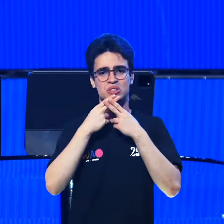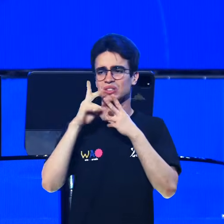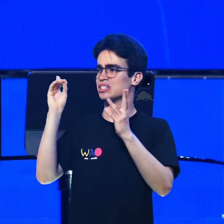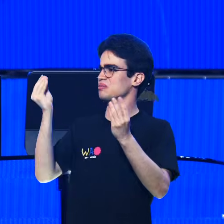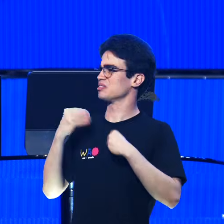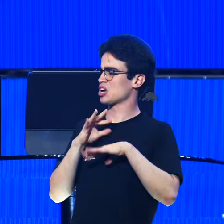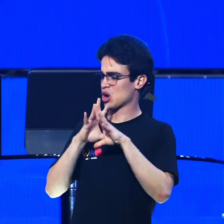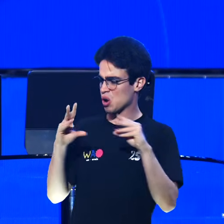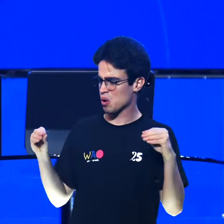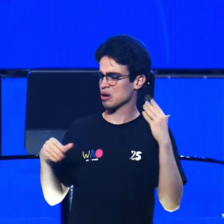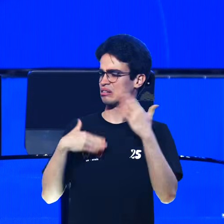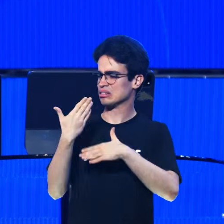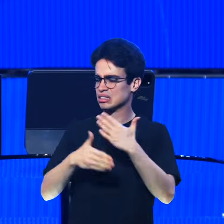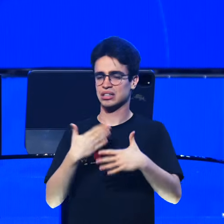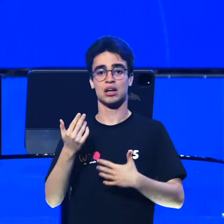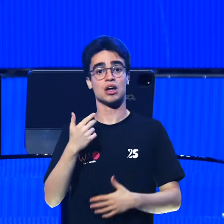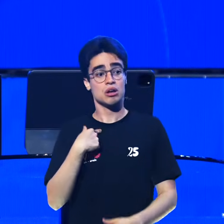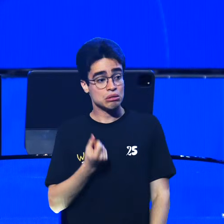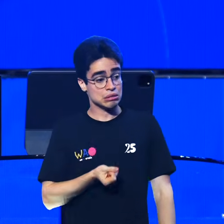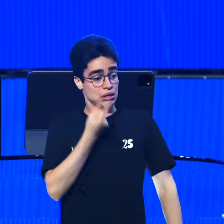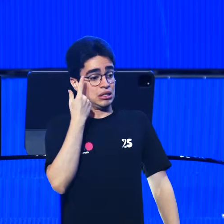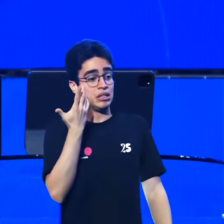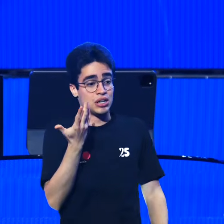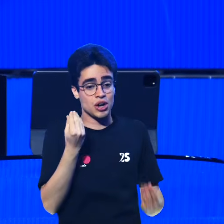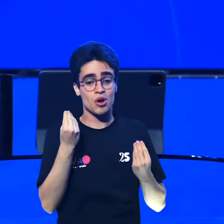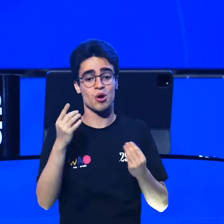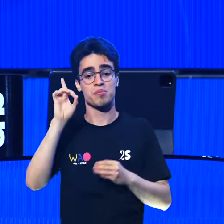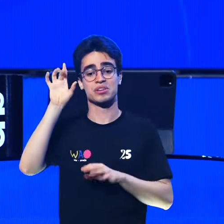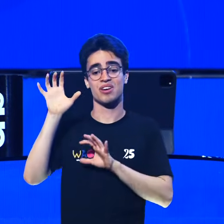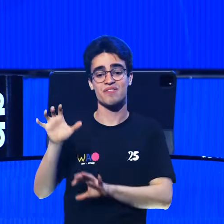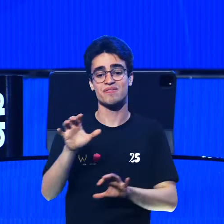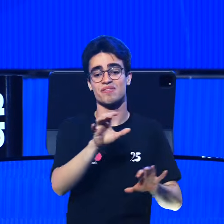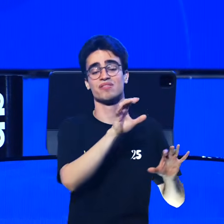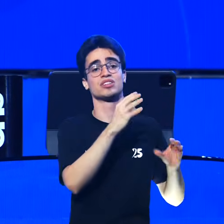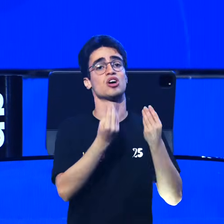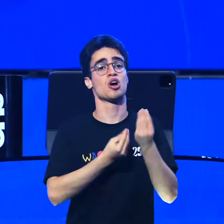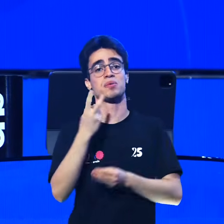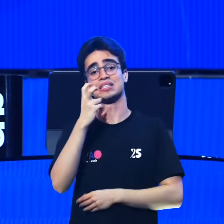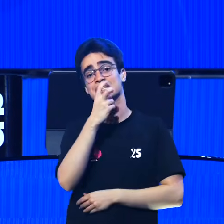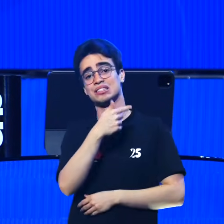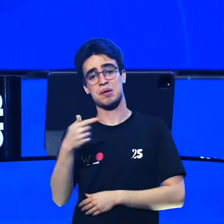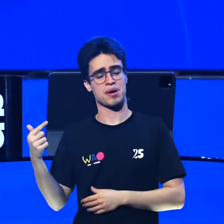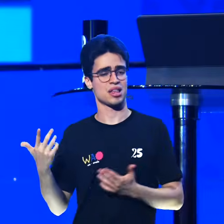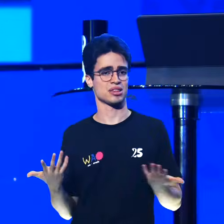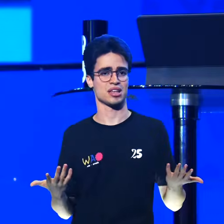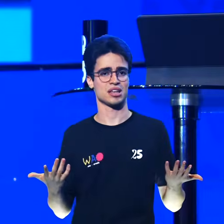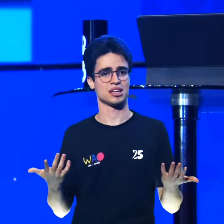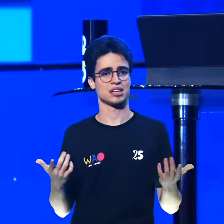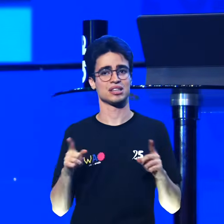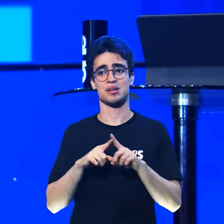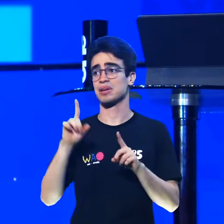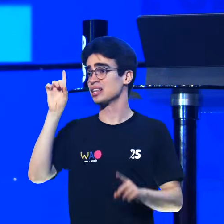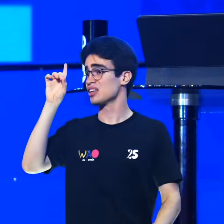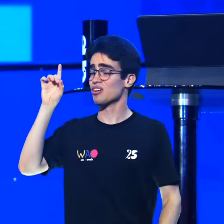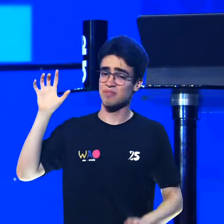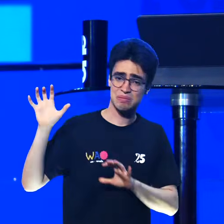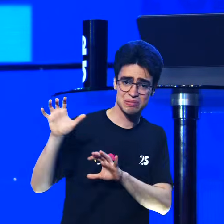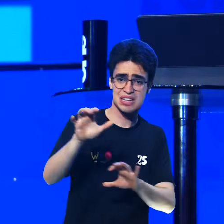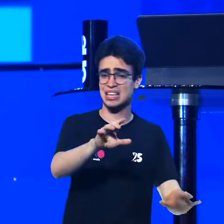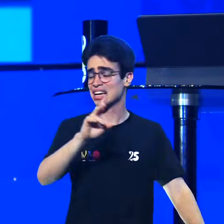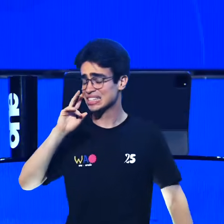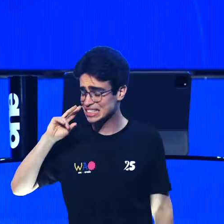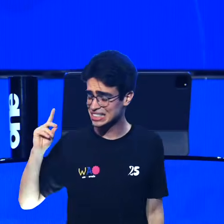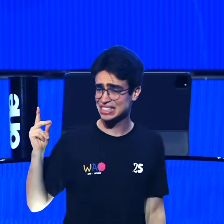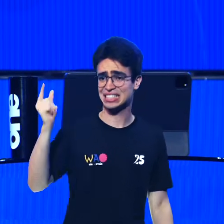libertou. Irmãos, eu fiquei: o que Deus pode fazer em 5 semanas? O que Deus pode fazer em 1 segundo?